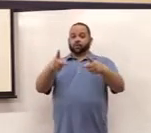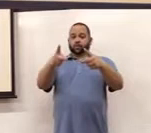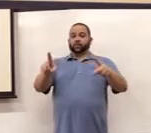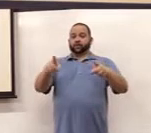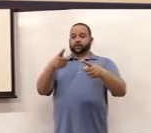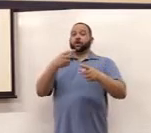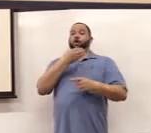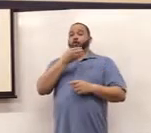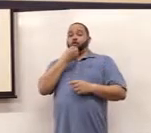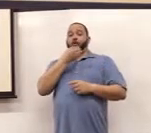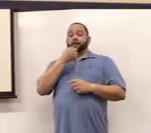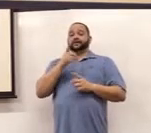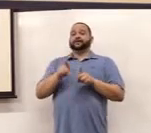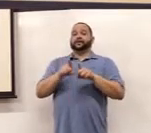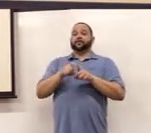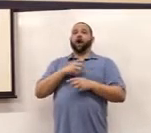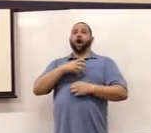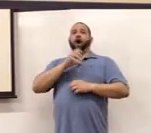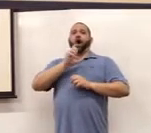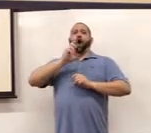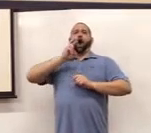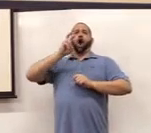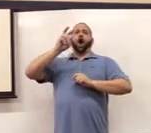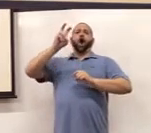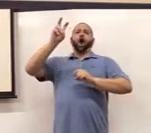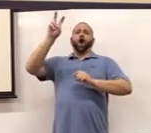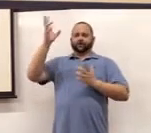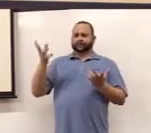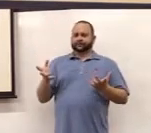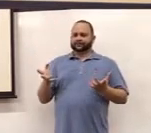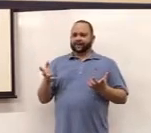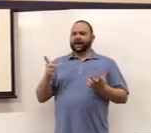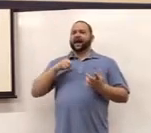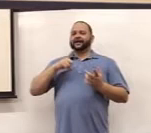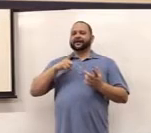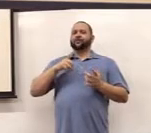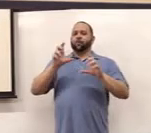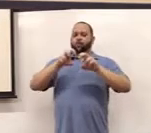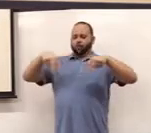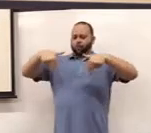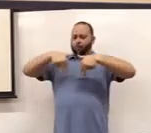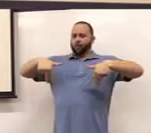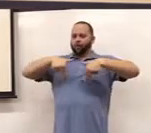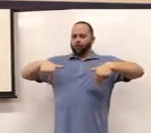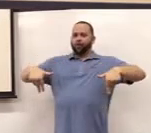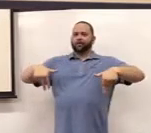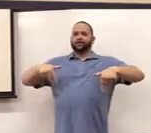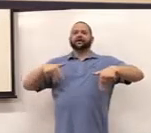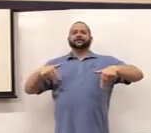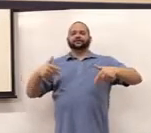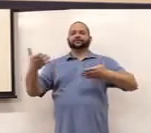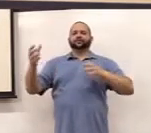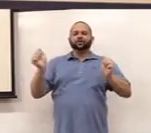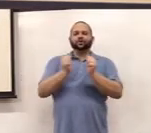viu lá, o japonês cantando, começa a declamar o texto, e depois tem a resposta do coro, né? E o quarteto solista canta também, começa a